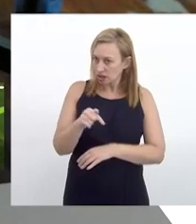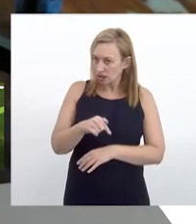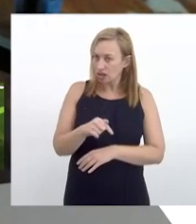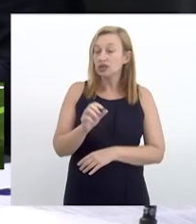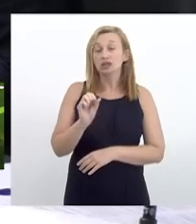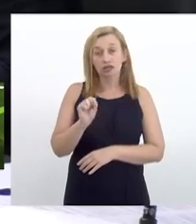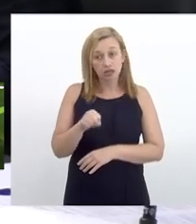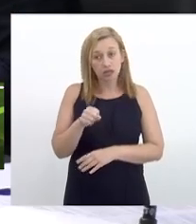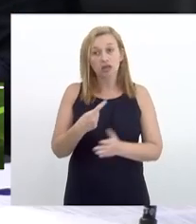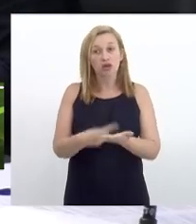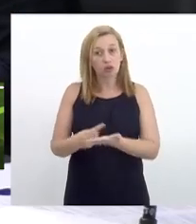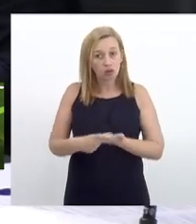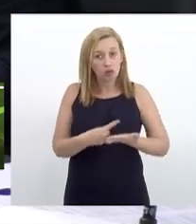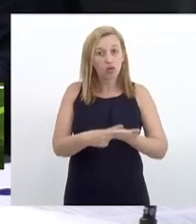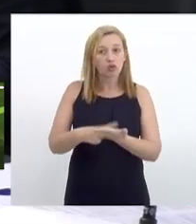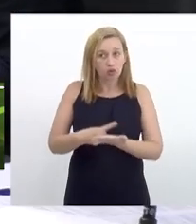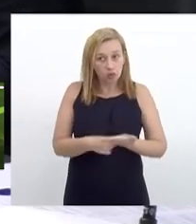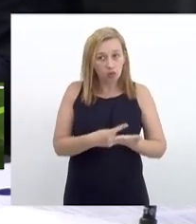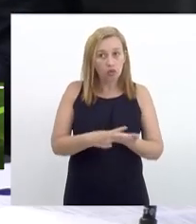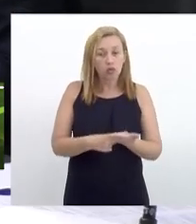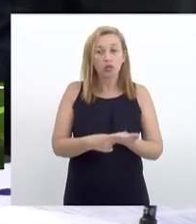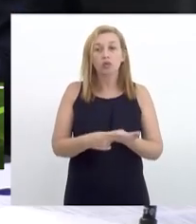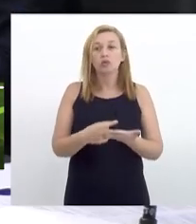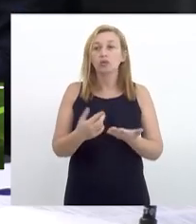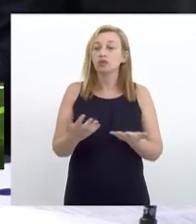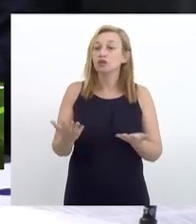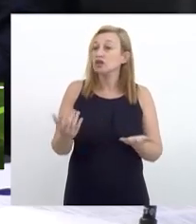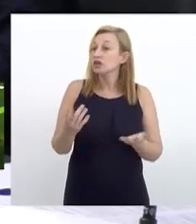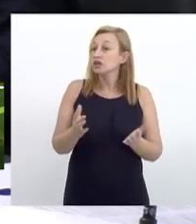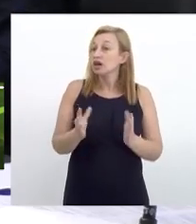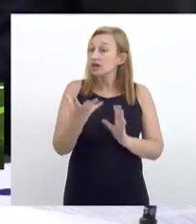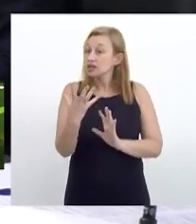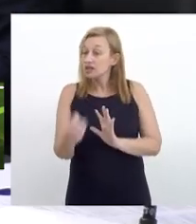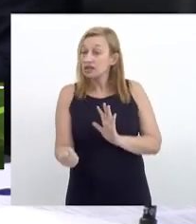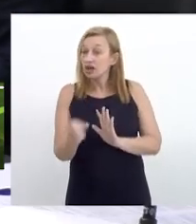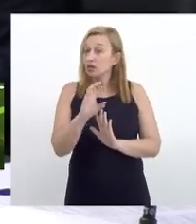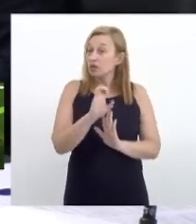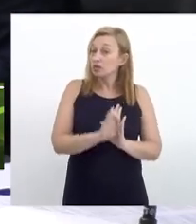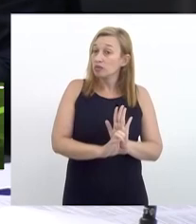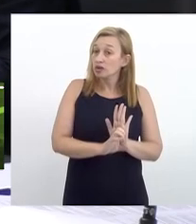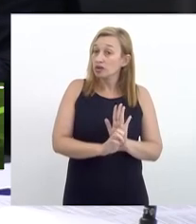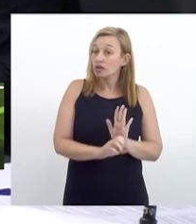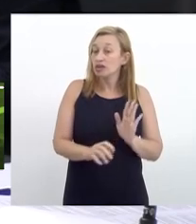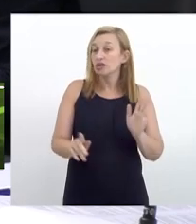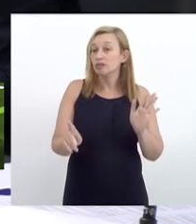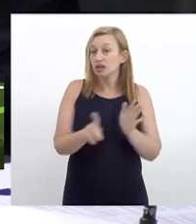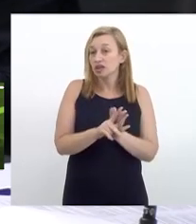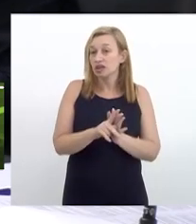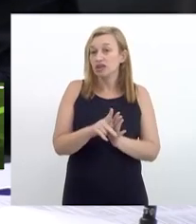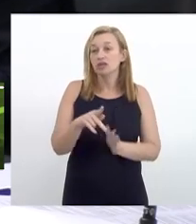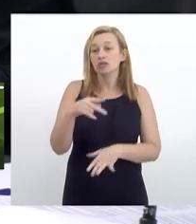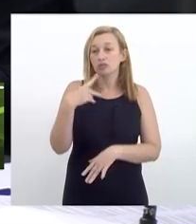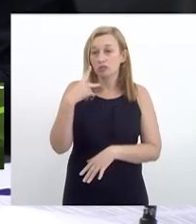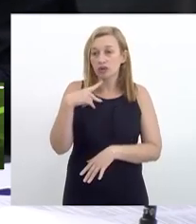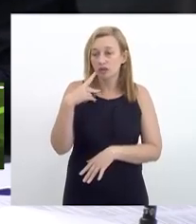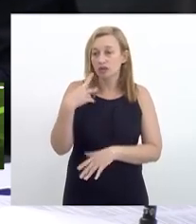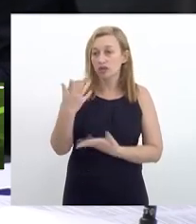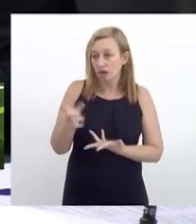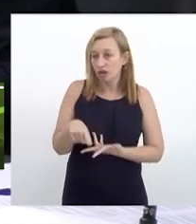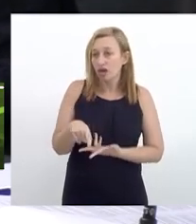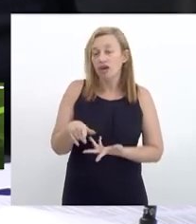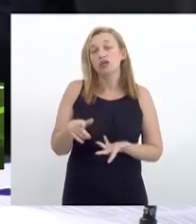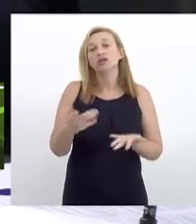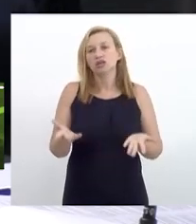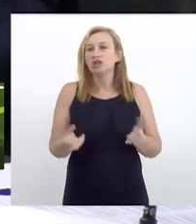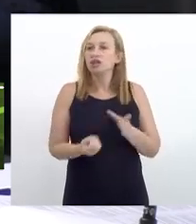O acordo é esse A emenda é do presidente Acabamos de acordar Uma emenda Que é do parlamento Não é de ninguém Você tinha feito Uma